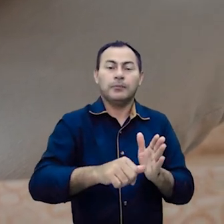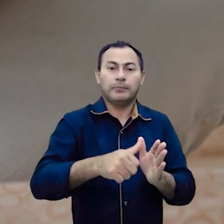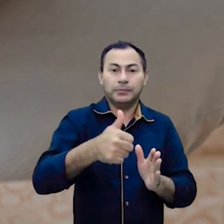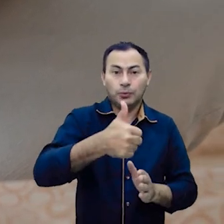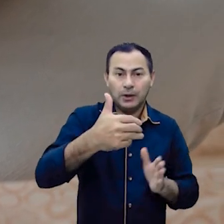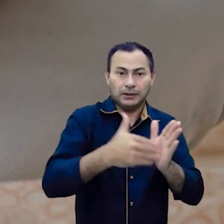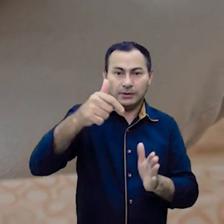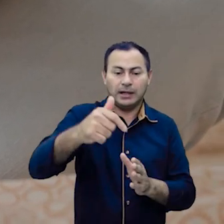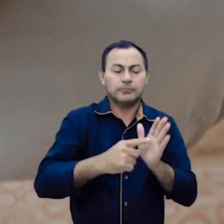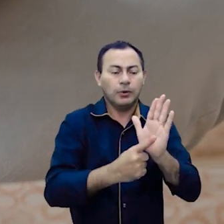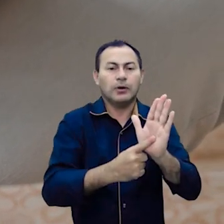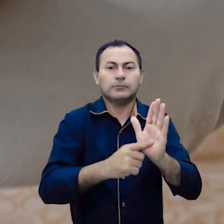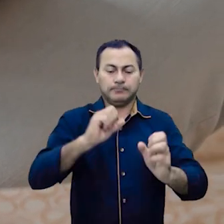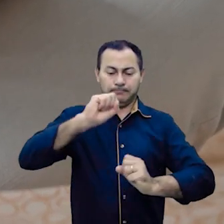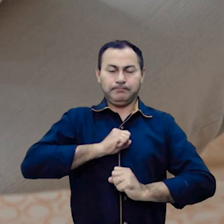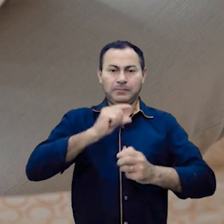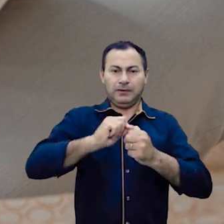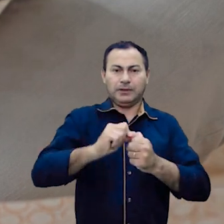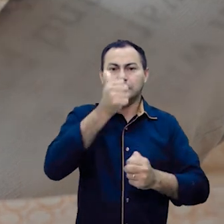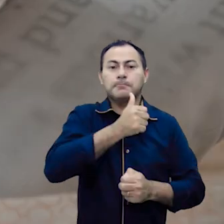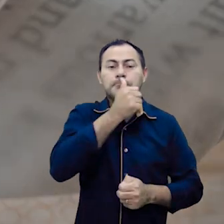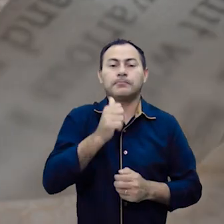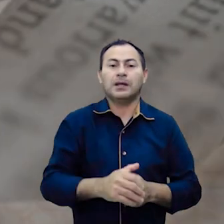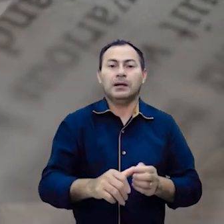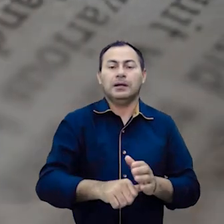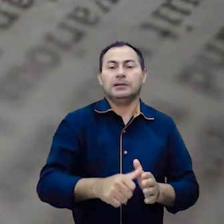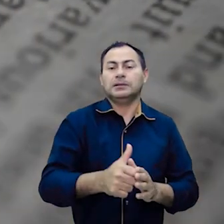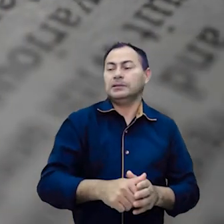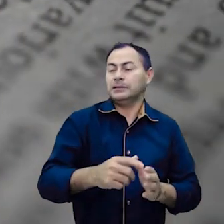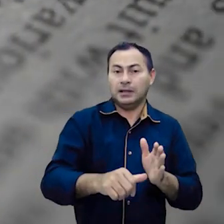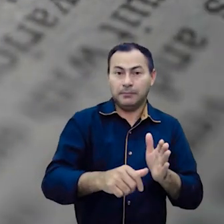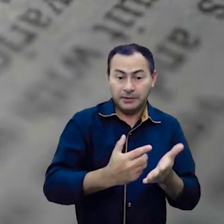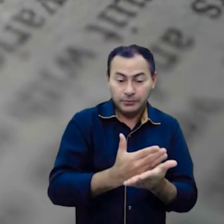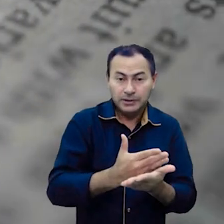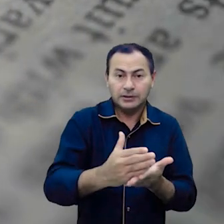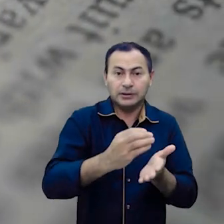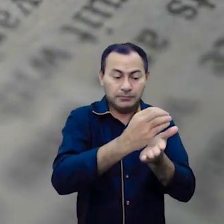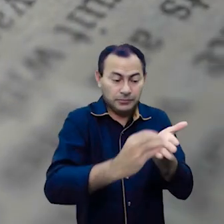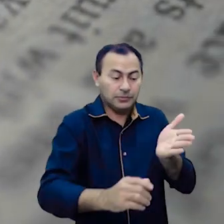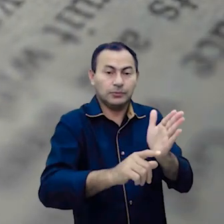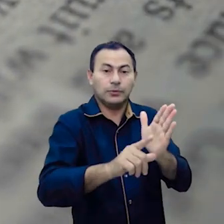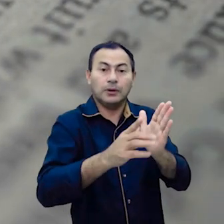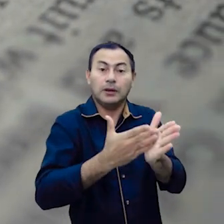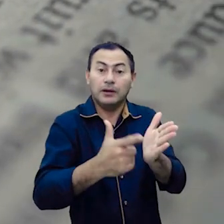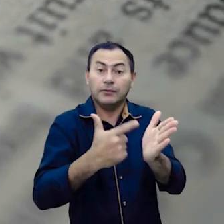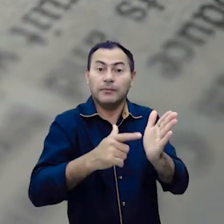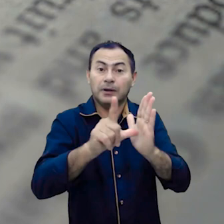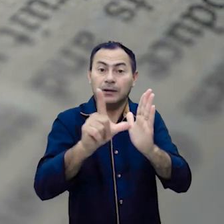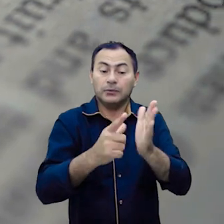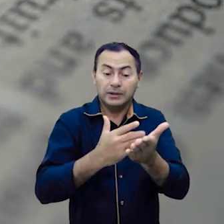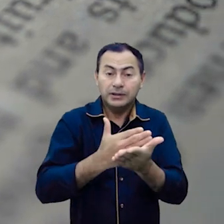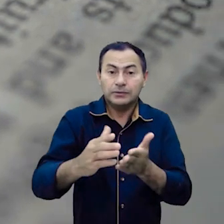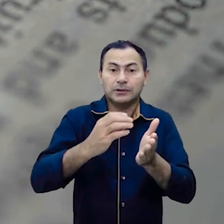aos sacerdote como fazer o sacrifício o foco desses primeiros sete capítulos e Levítico permanece no sacrifício o